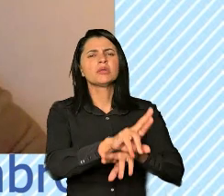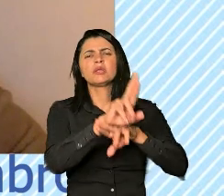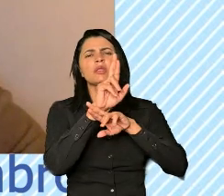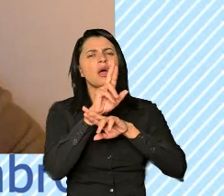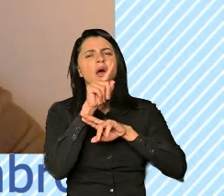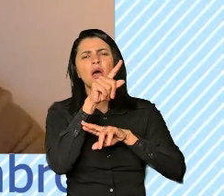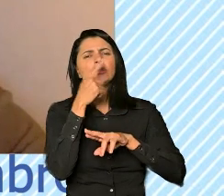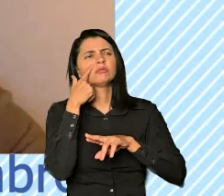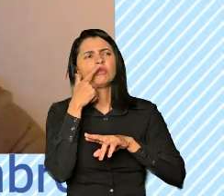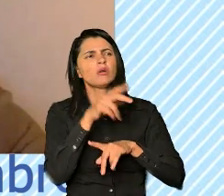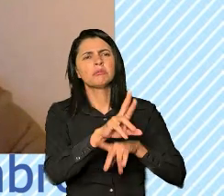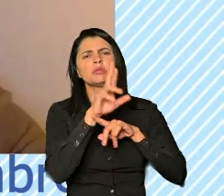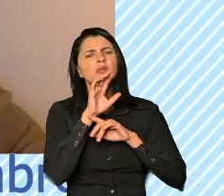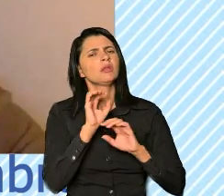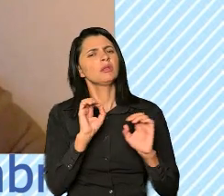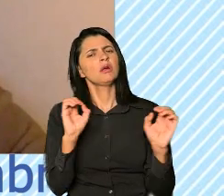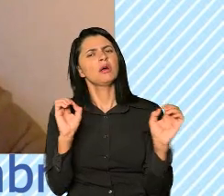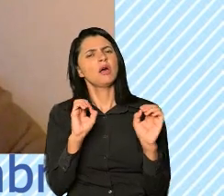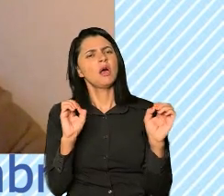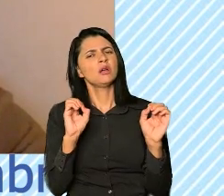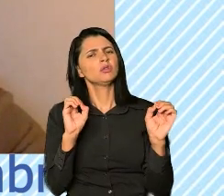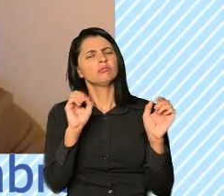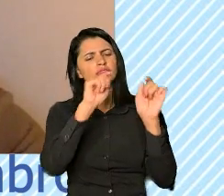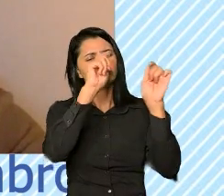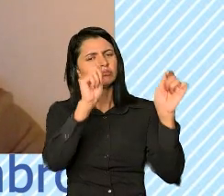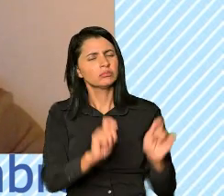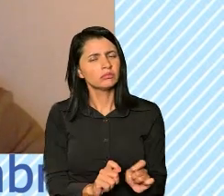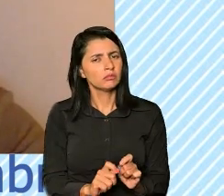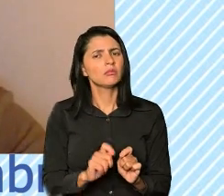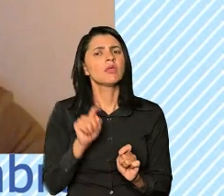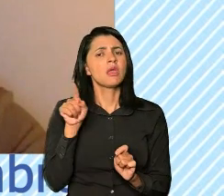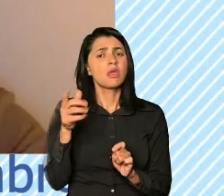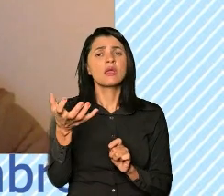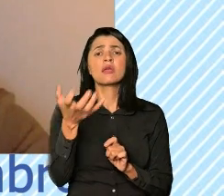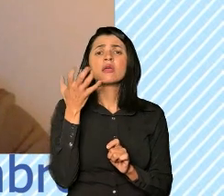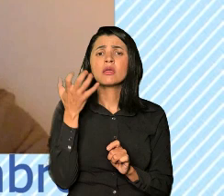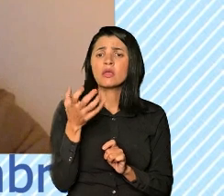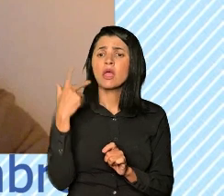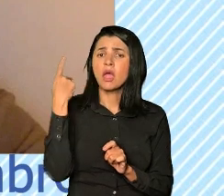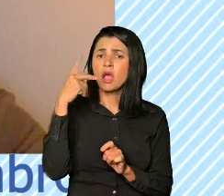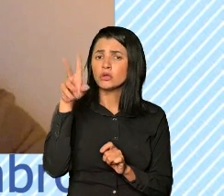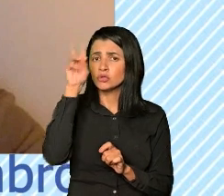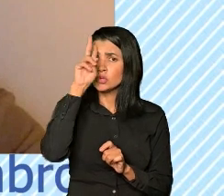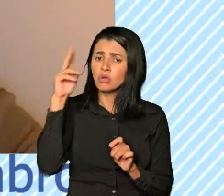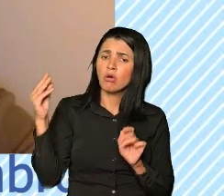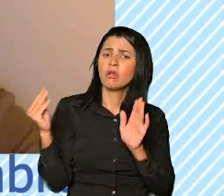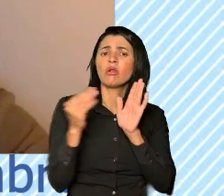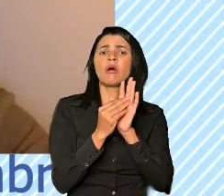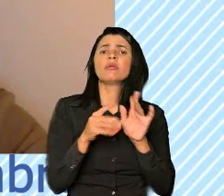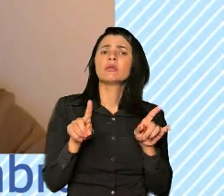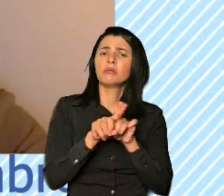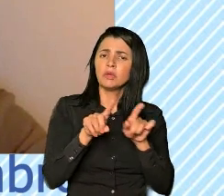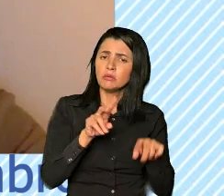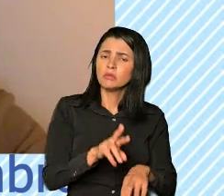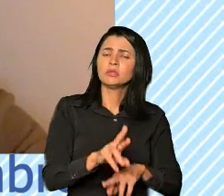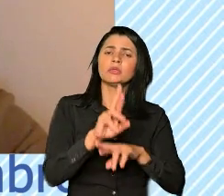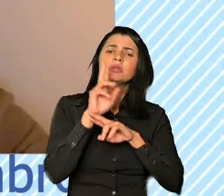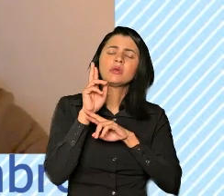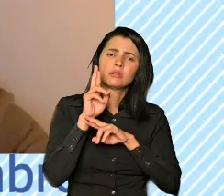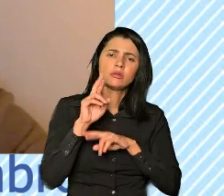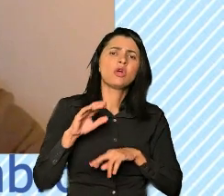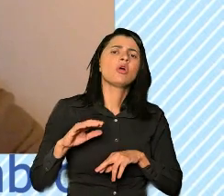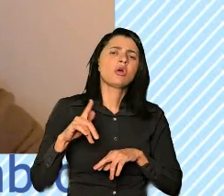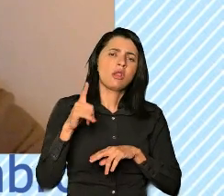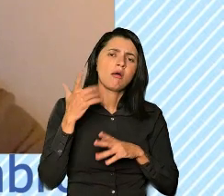representados naqueles monumentos, naquelas estátuas, e que querem a sua história também ali ser representada. É lógico que